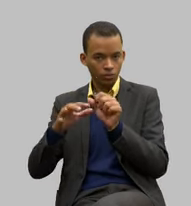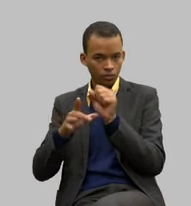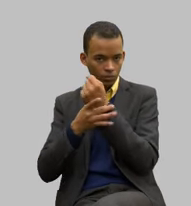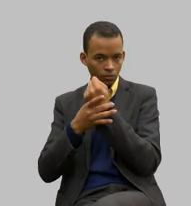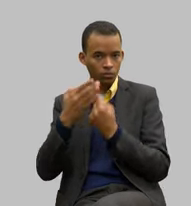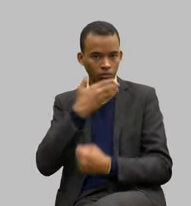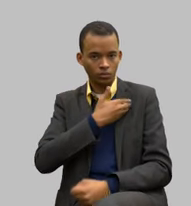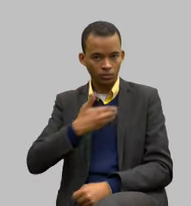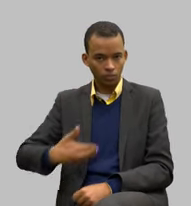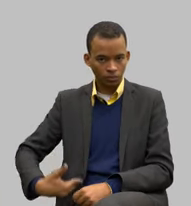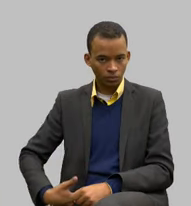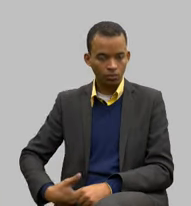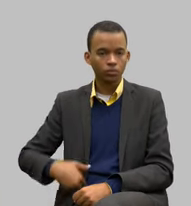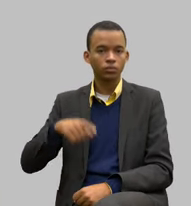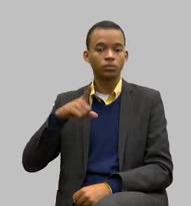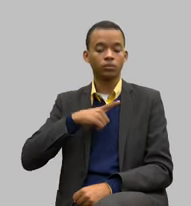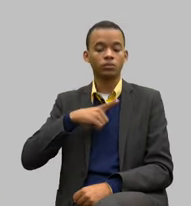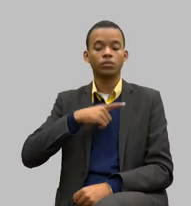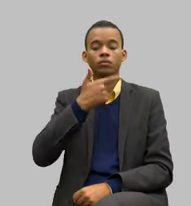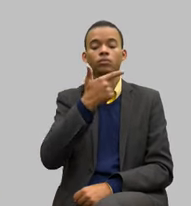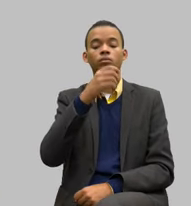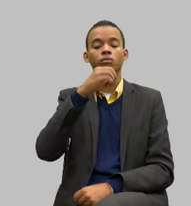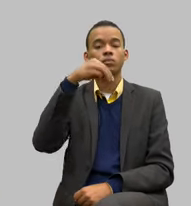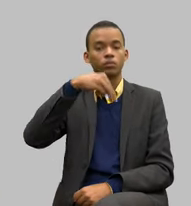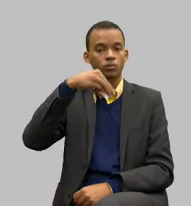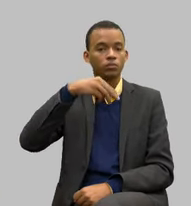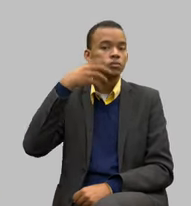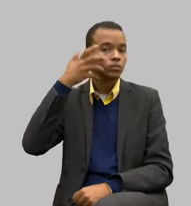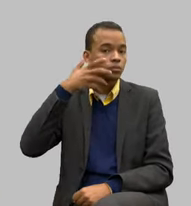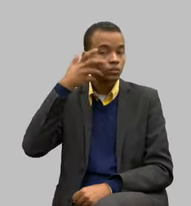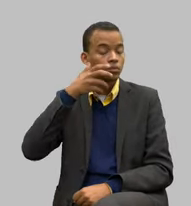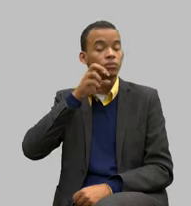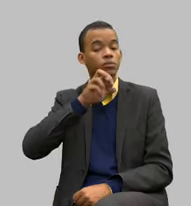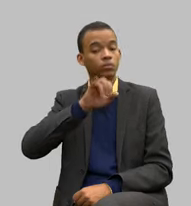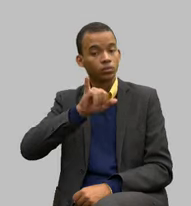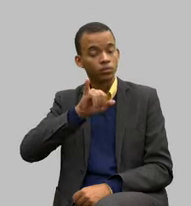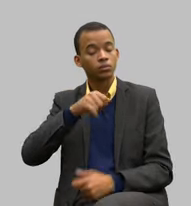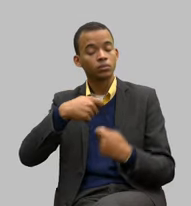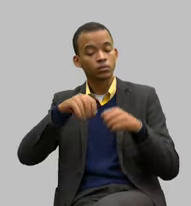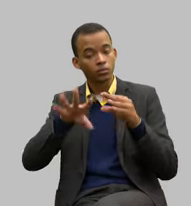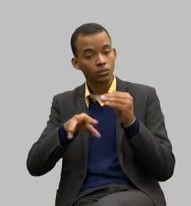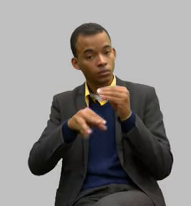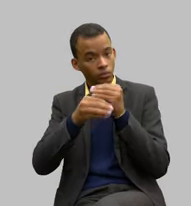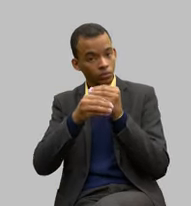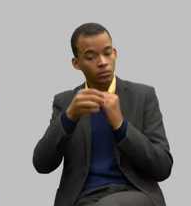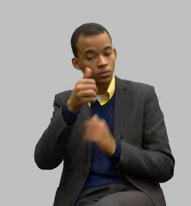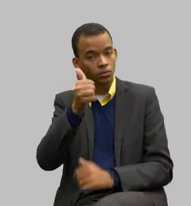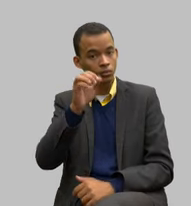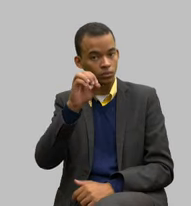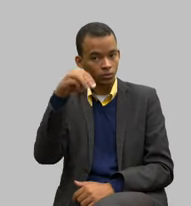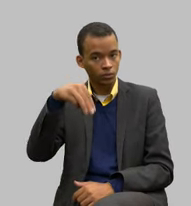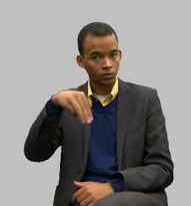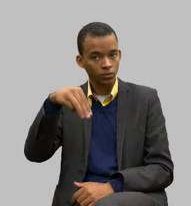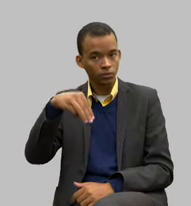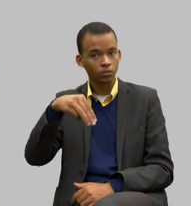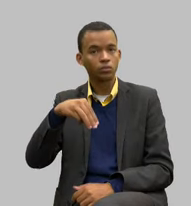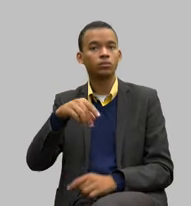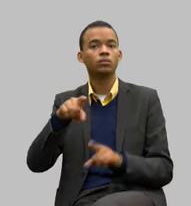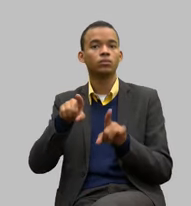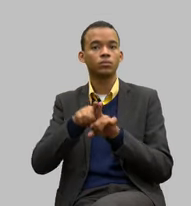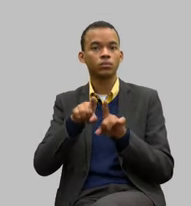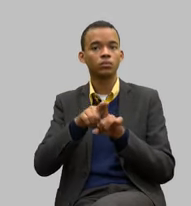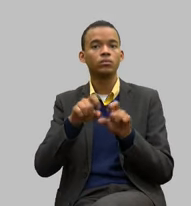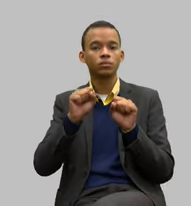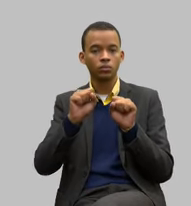prorrogável por mais 10 minutos para sua exposição Caso haja necessidade eh nós vamos dilatar também o